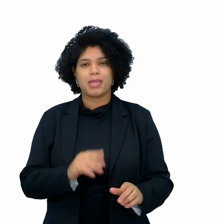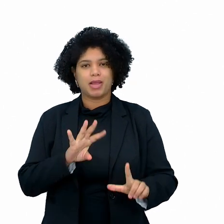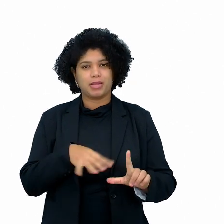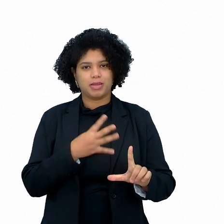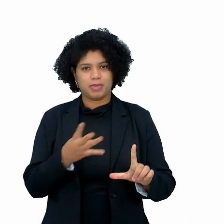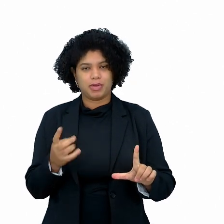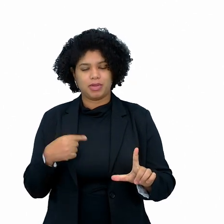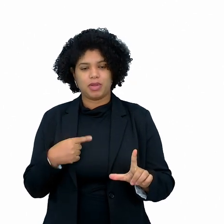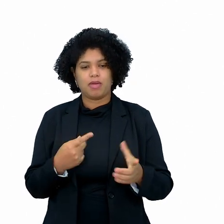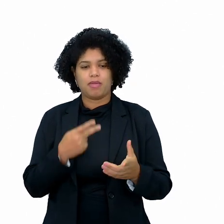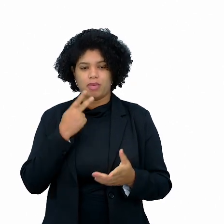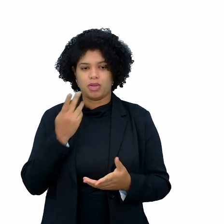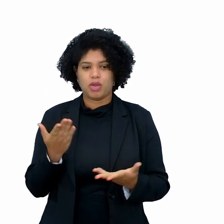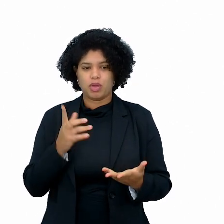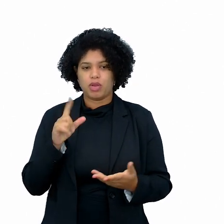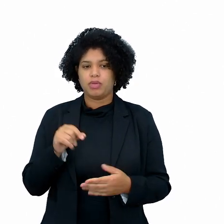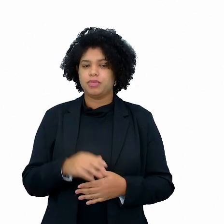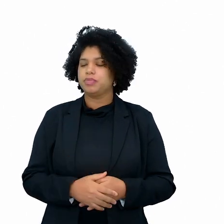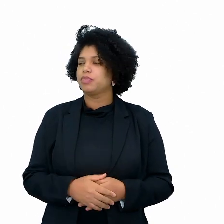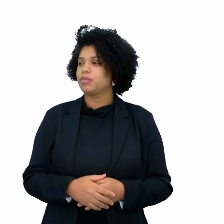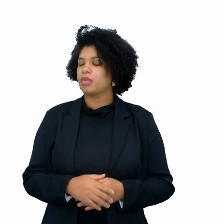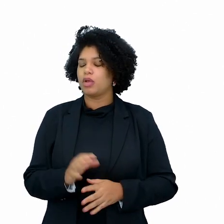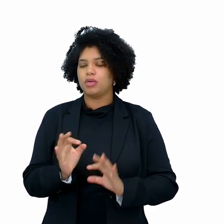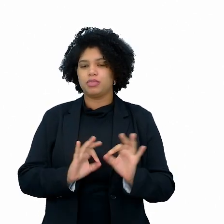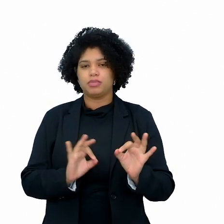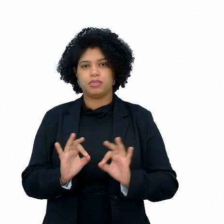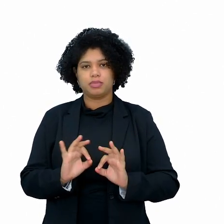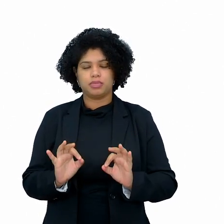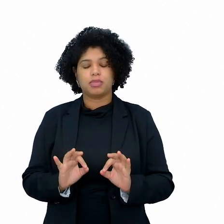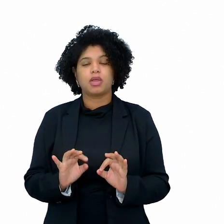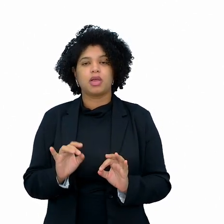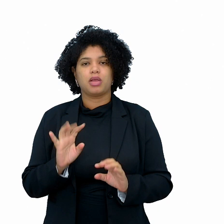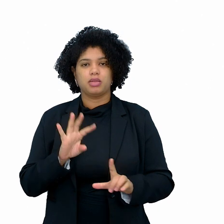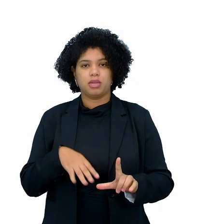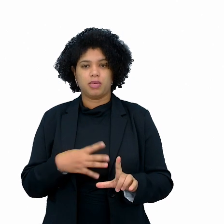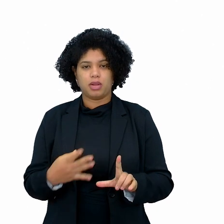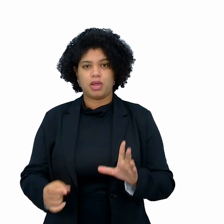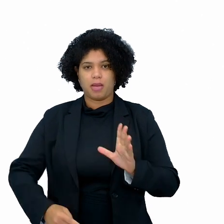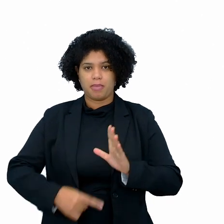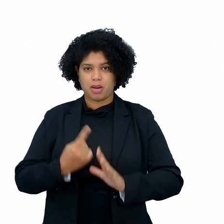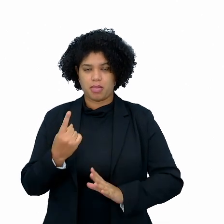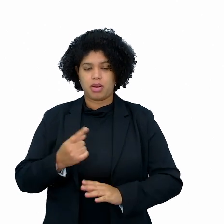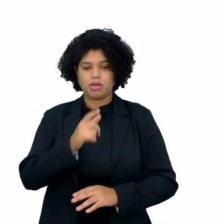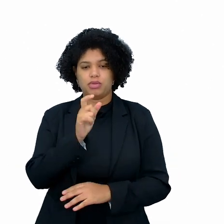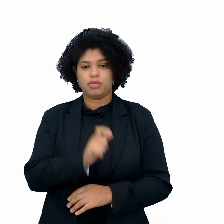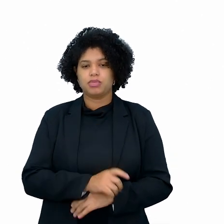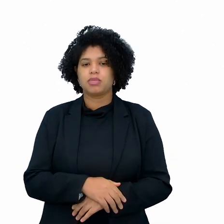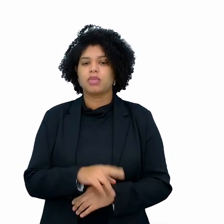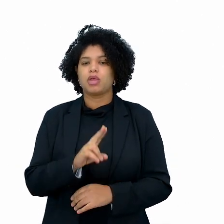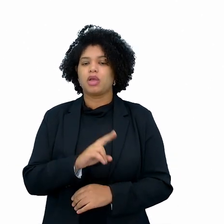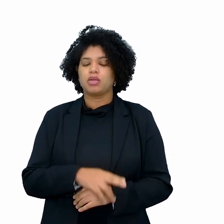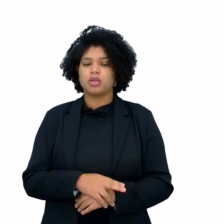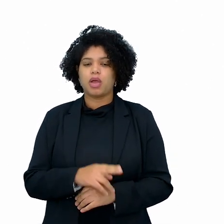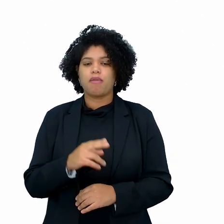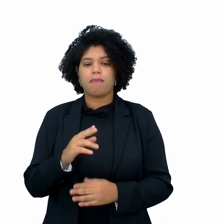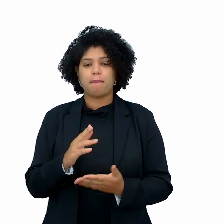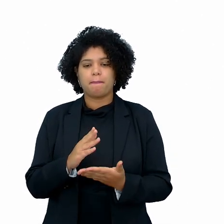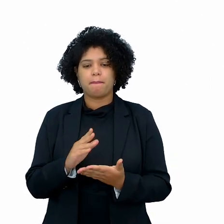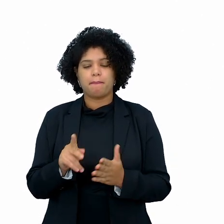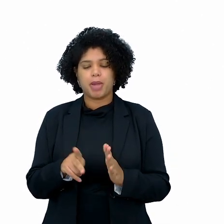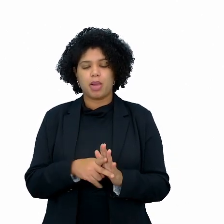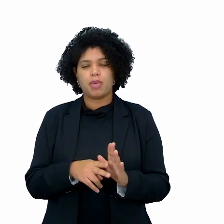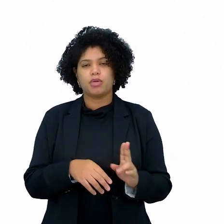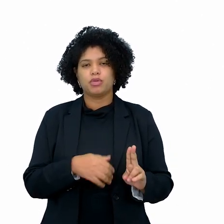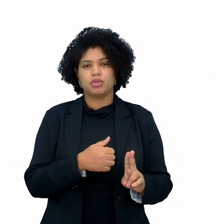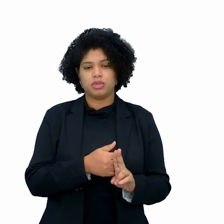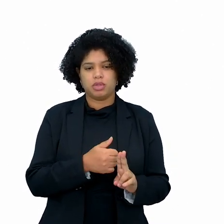aqui, então, ó, os organizadores na tabela explicitam aí na primeira coluna nomes e sinônimos da unidade de medida.